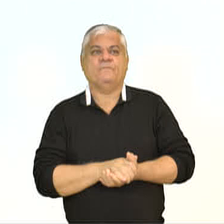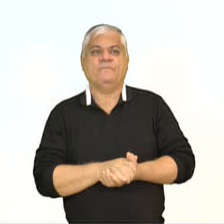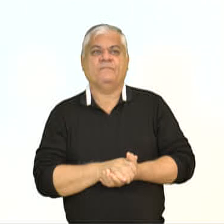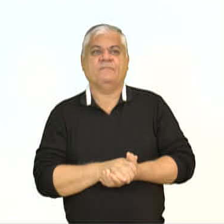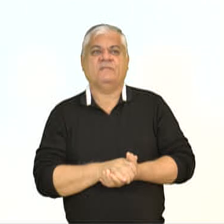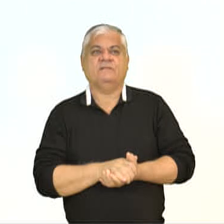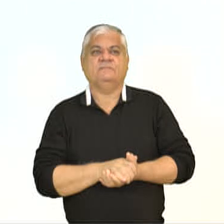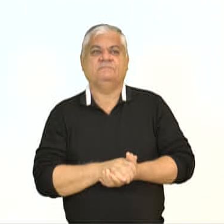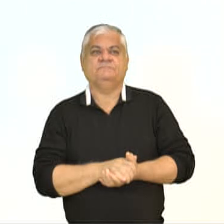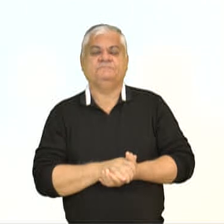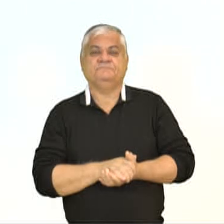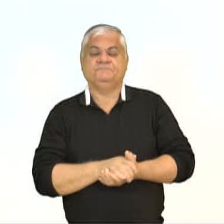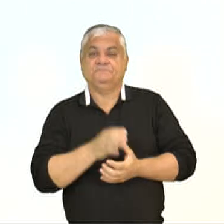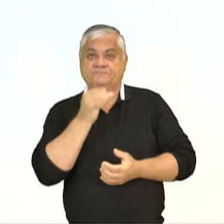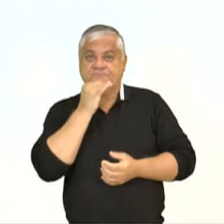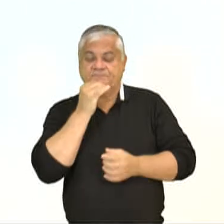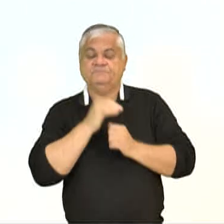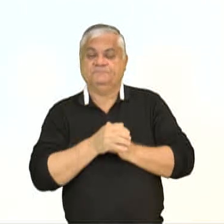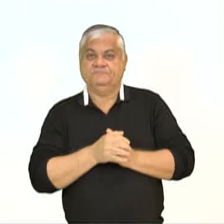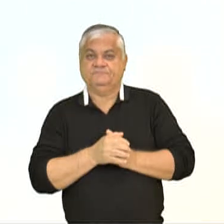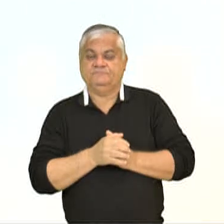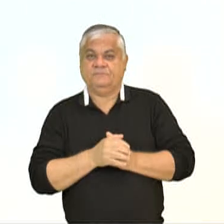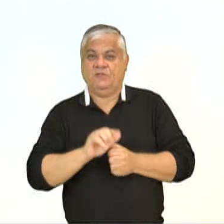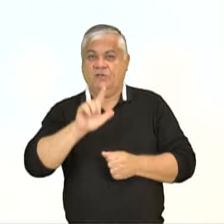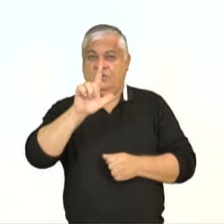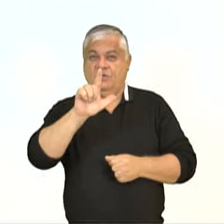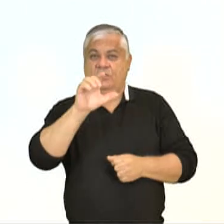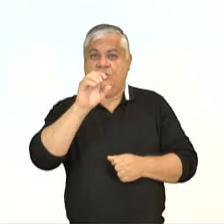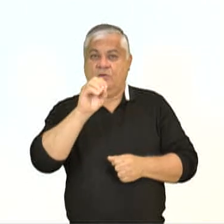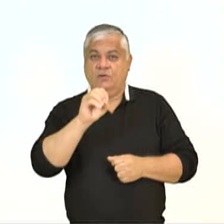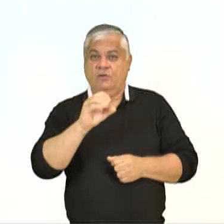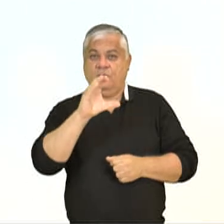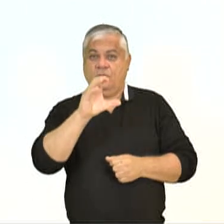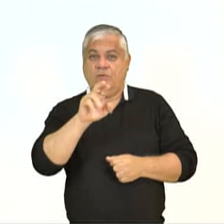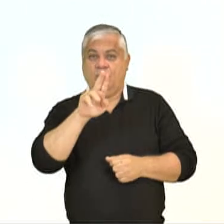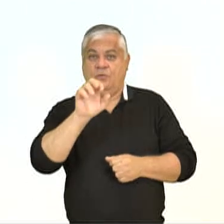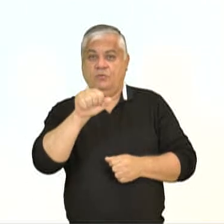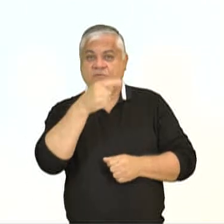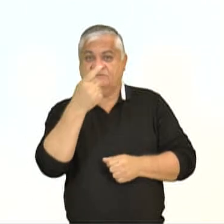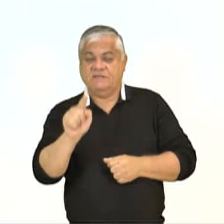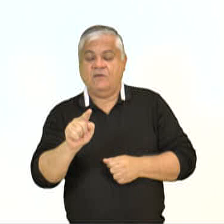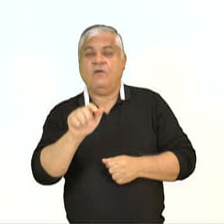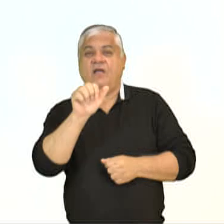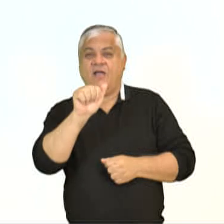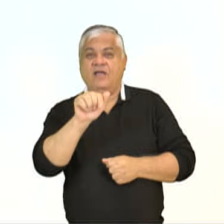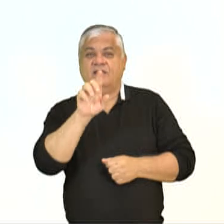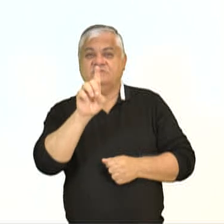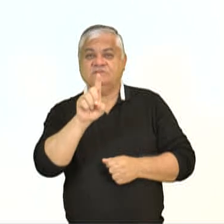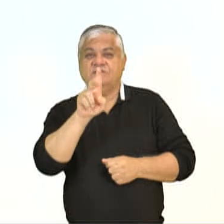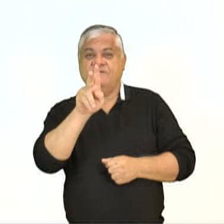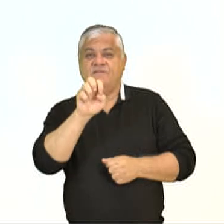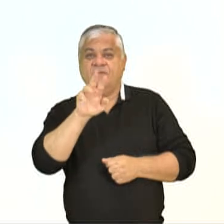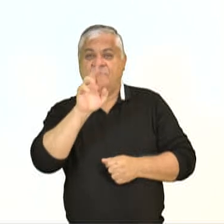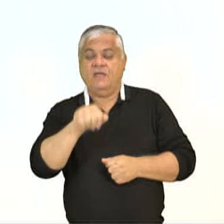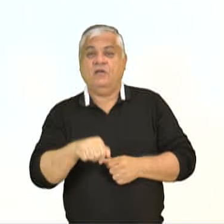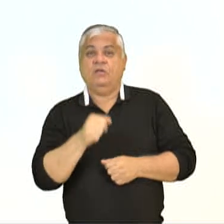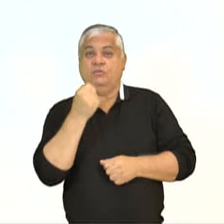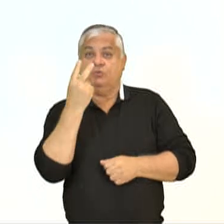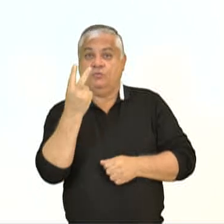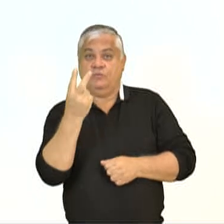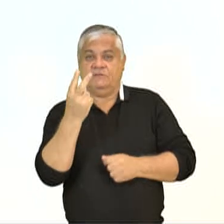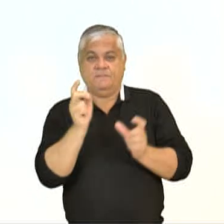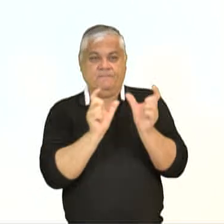Então, nós chamamos de locução adverbial expressões formadas por duas ou mais palavras que exercem a função